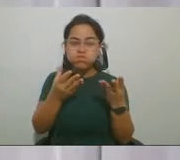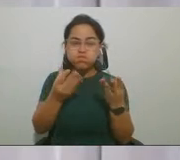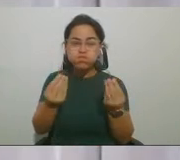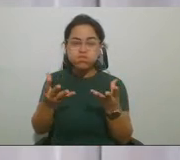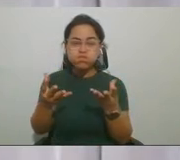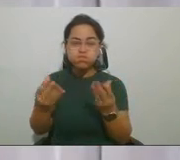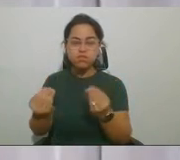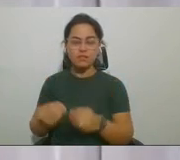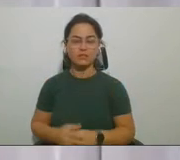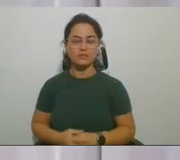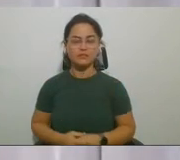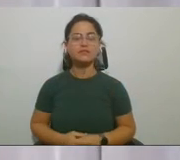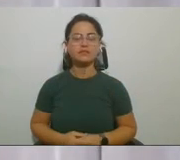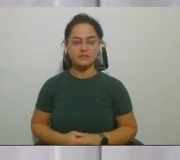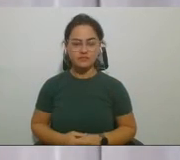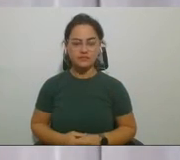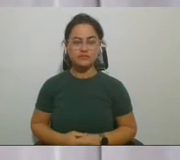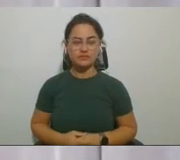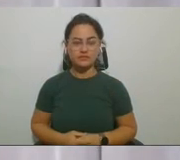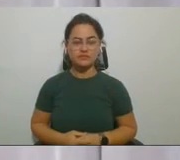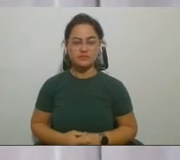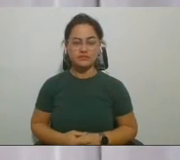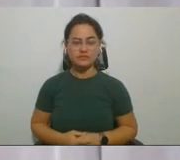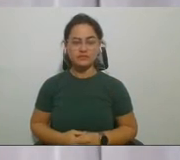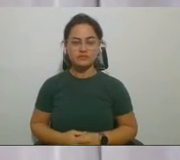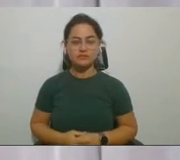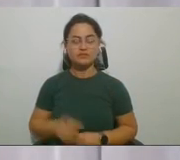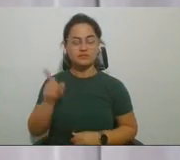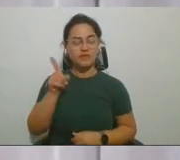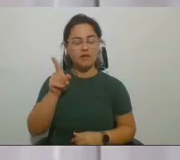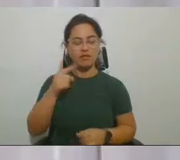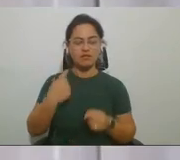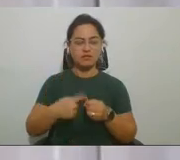expressões nas ruas de Buenos Aires, e aí se encontrou